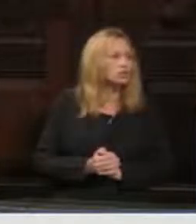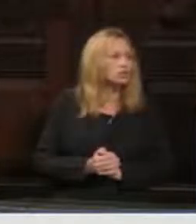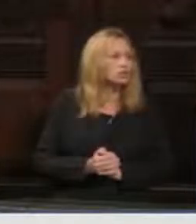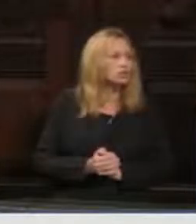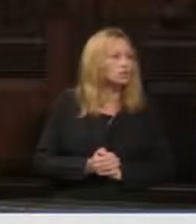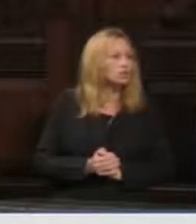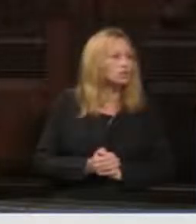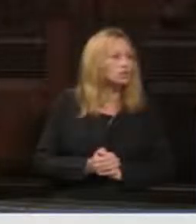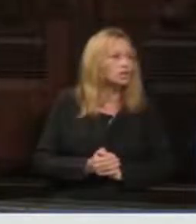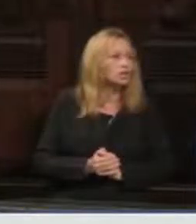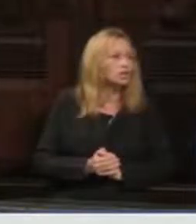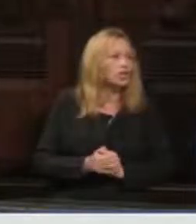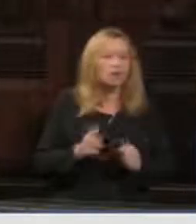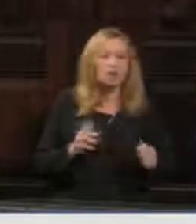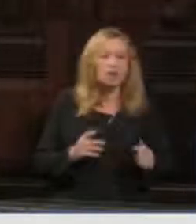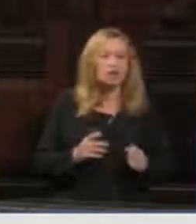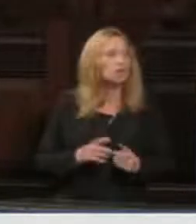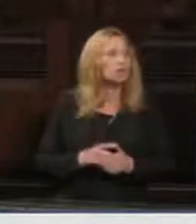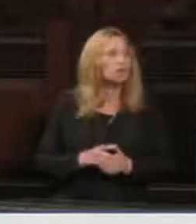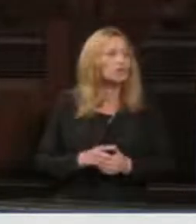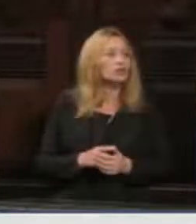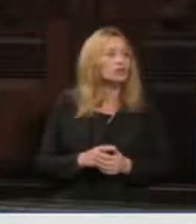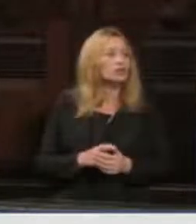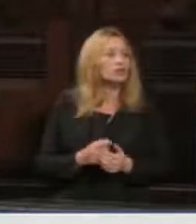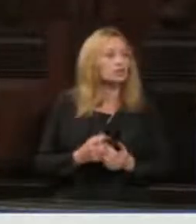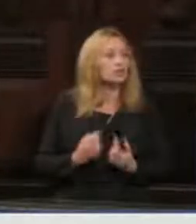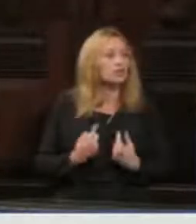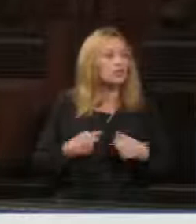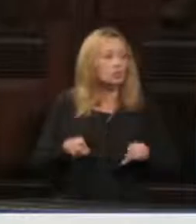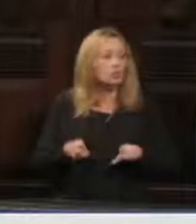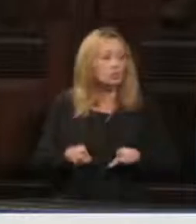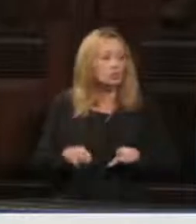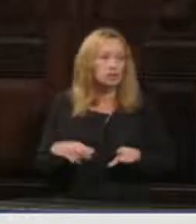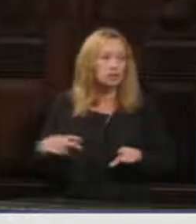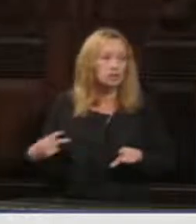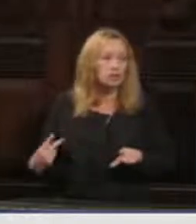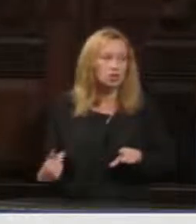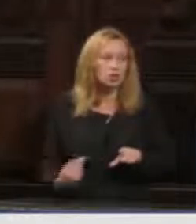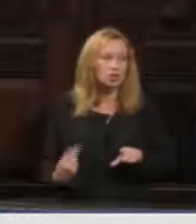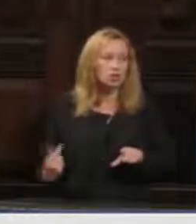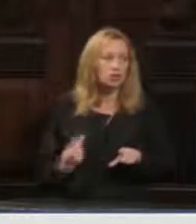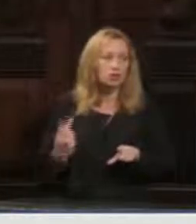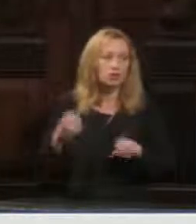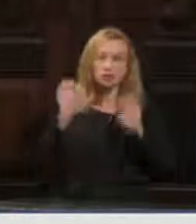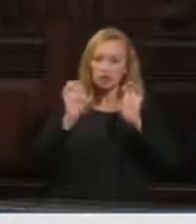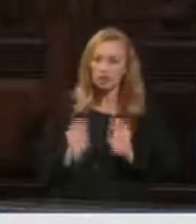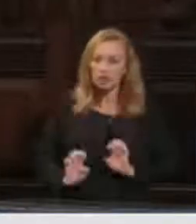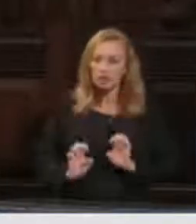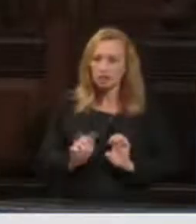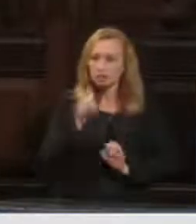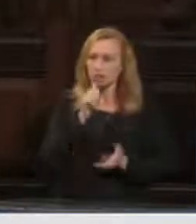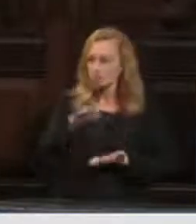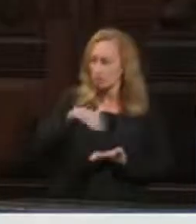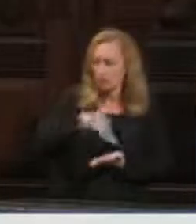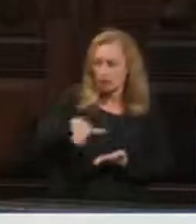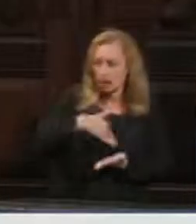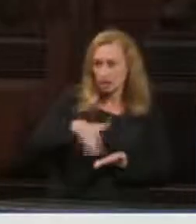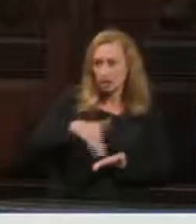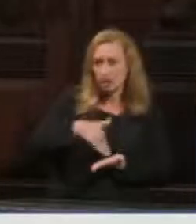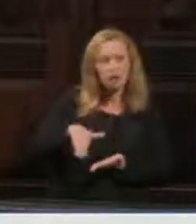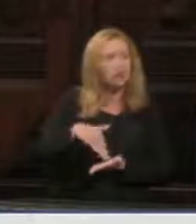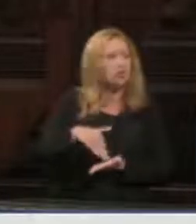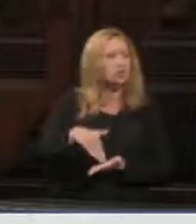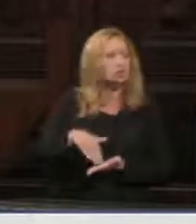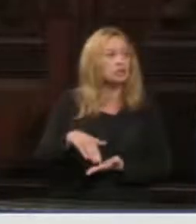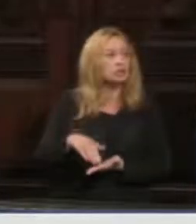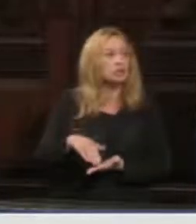a ética e o trabalho dessa secretária. Essa secretária é a enfermeira